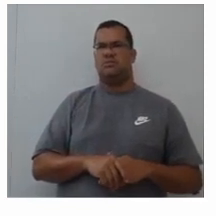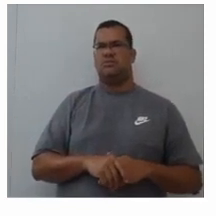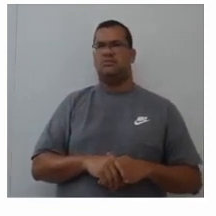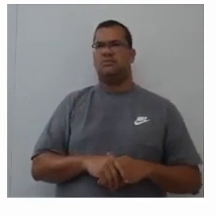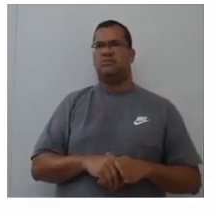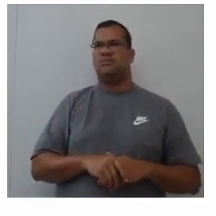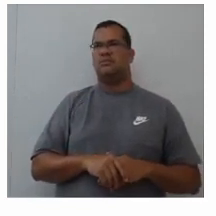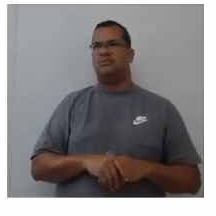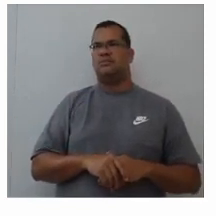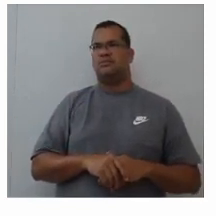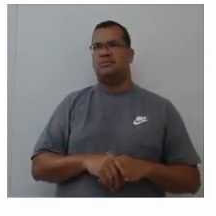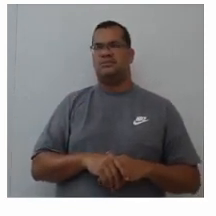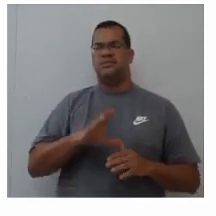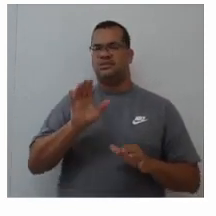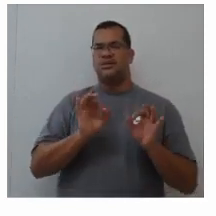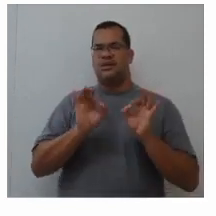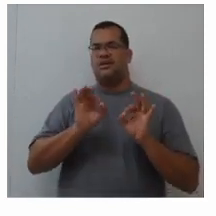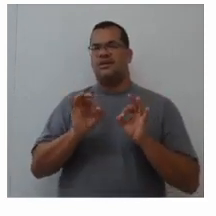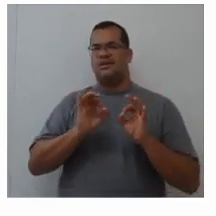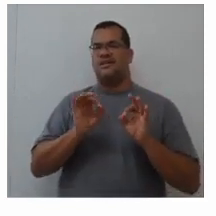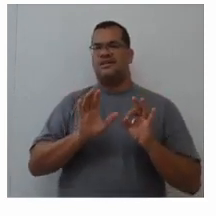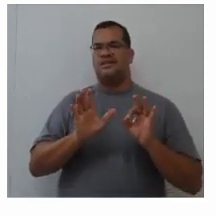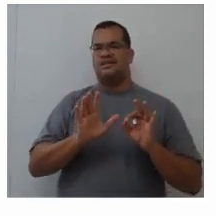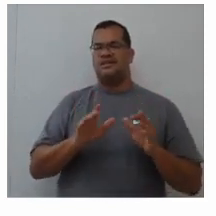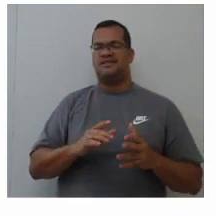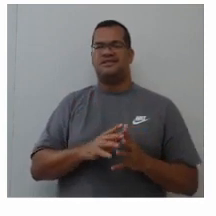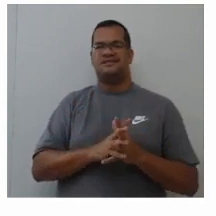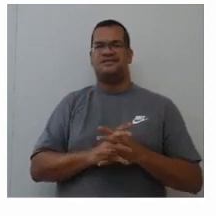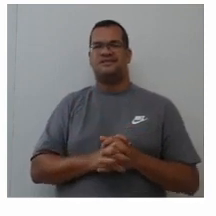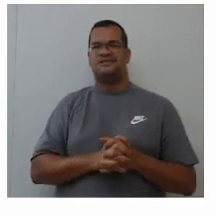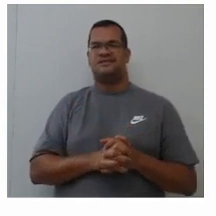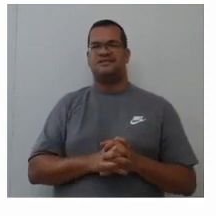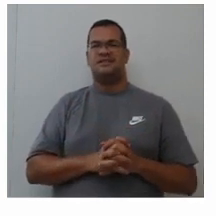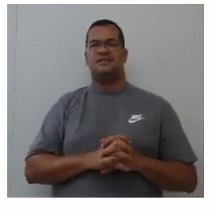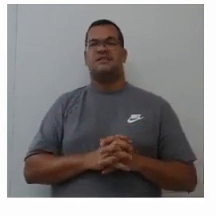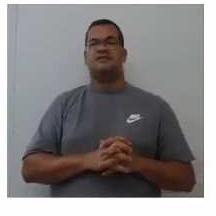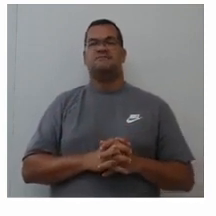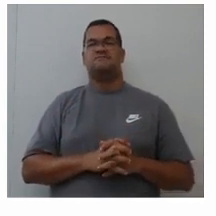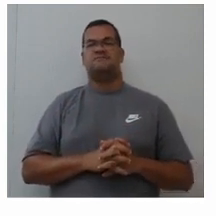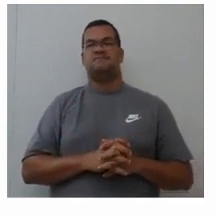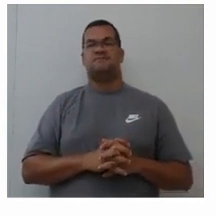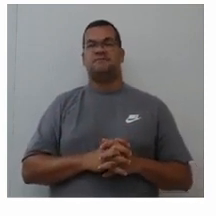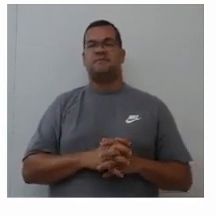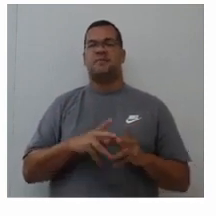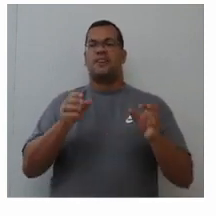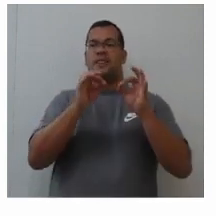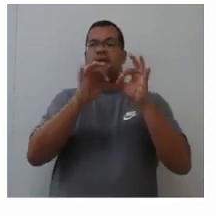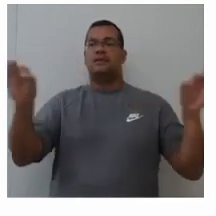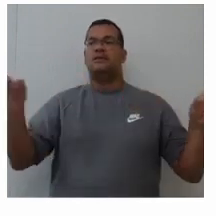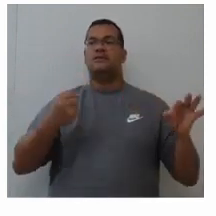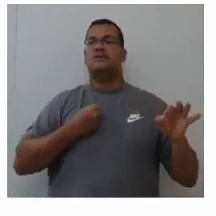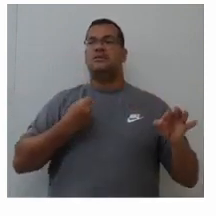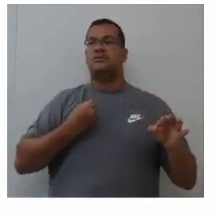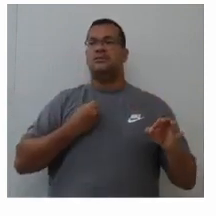Ok? Só um ajuste técnico aqui. Ok, então a reta dos números reais está aparecendo aí